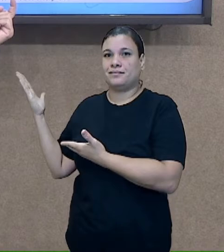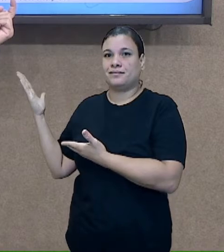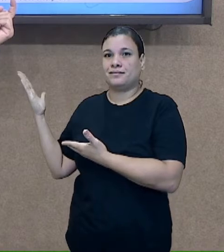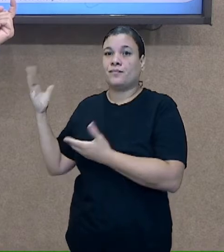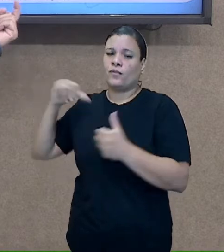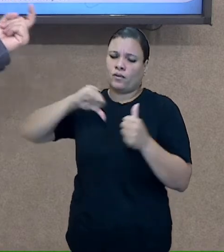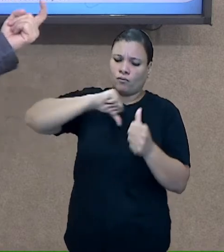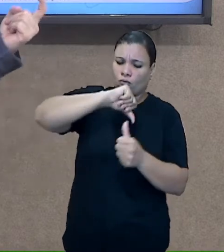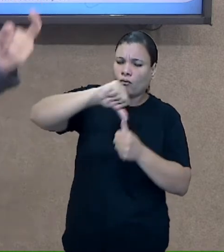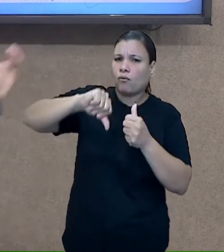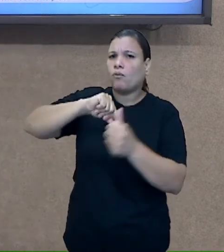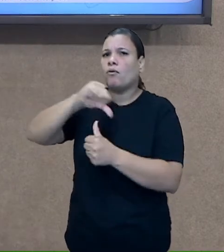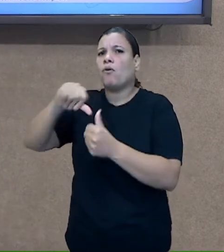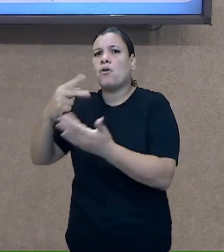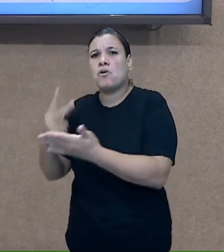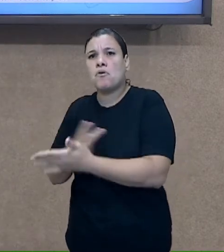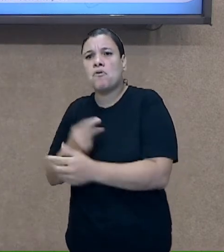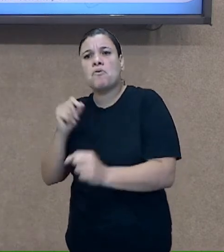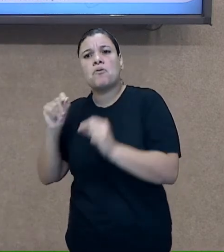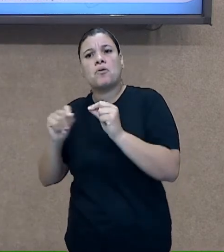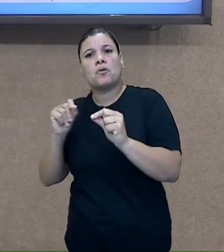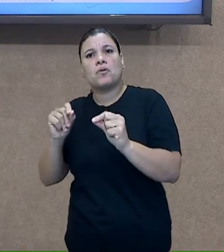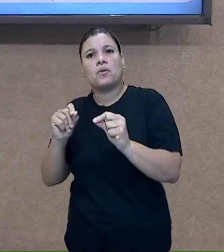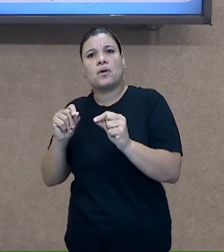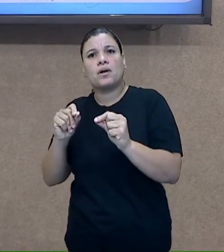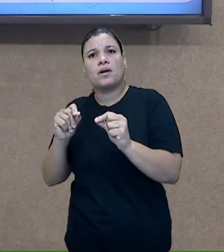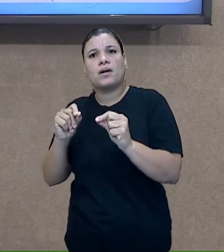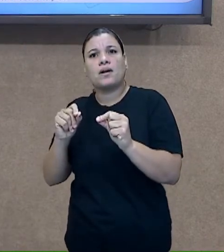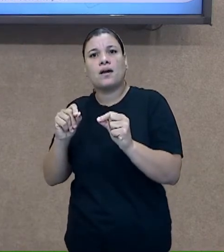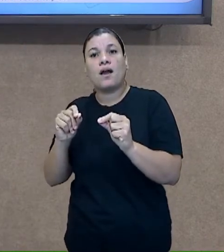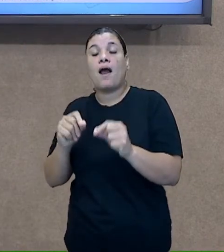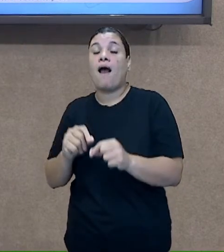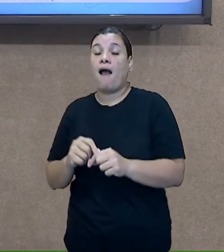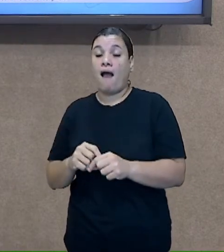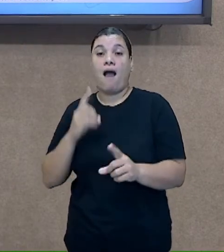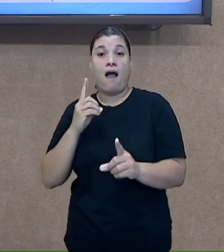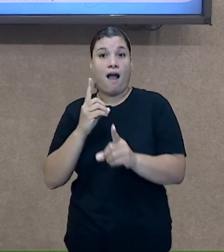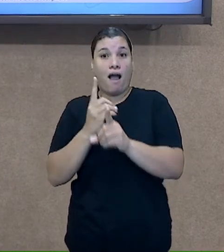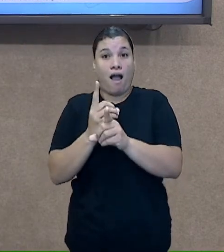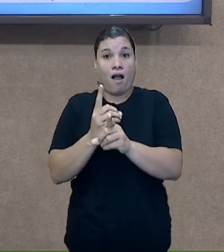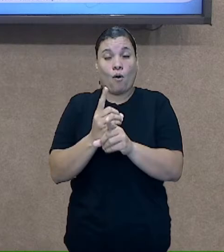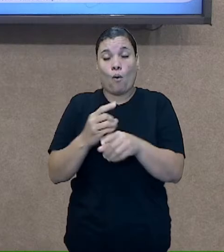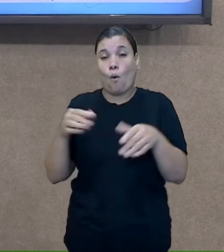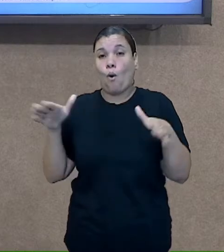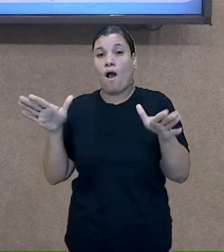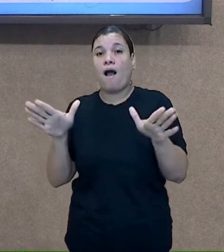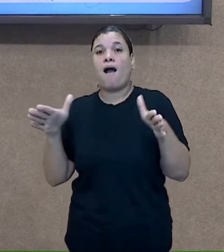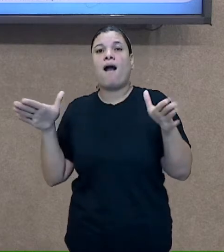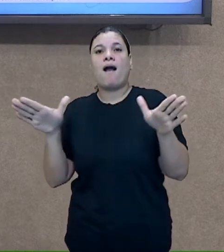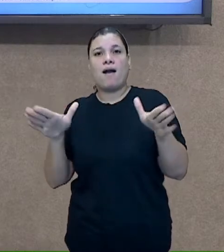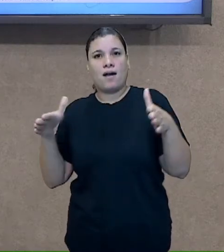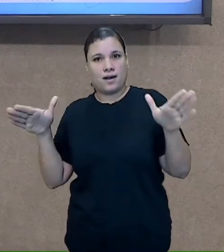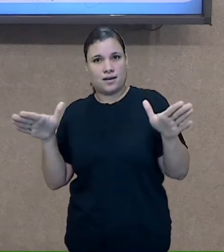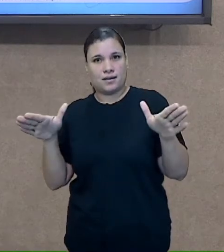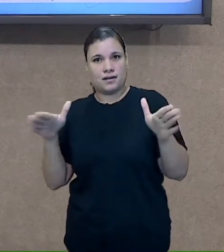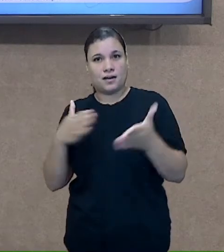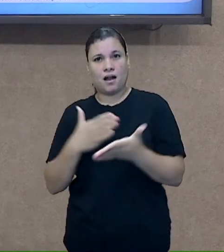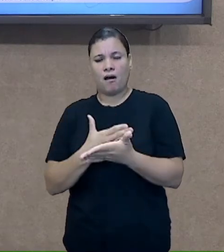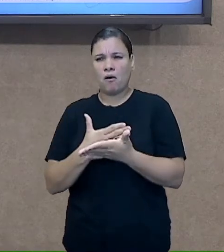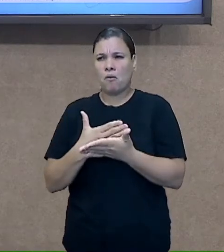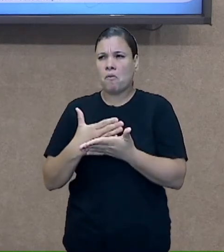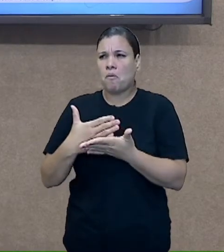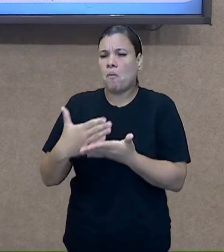novo adulto. Porém, esse ser, ele não é, logo que abre esse casulo, ele já não sai